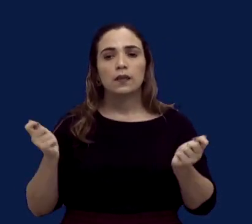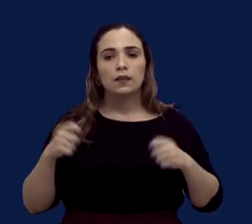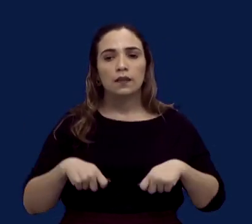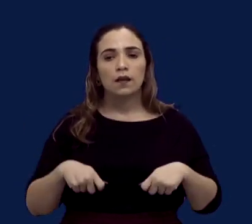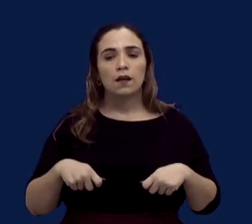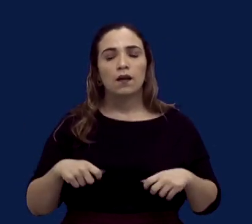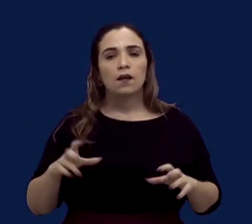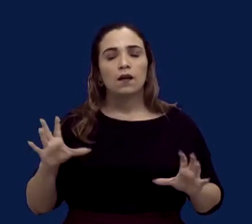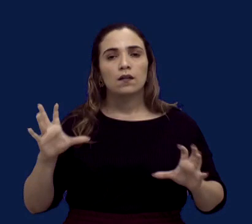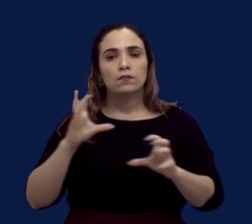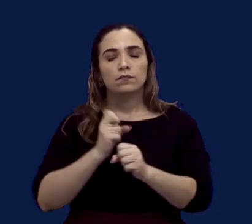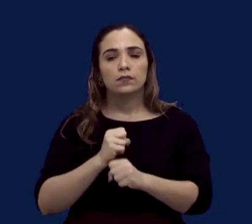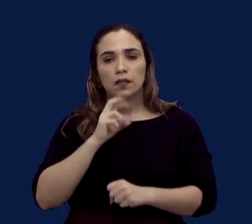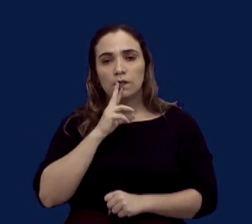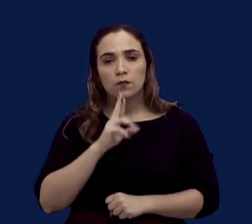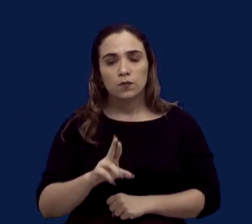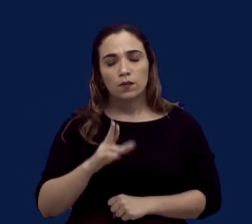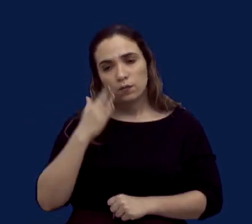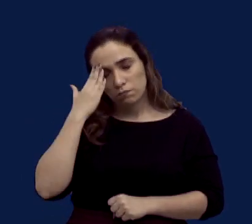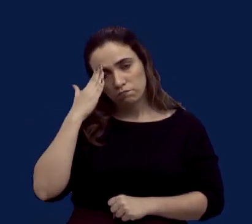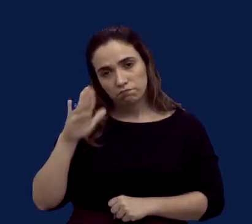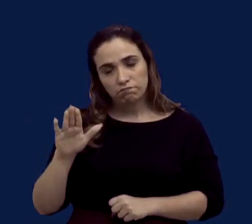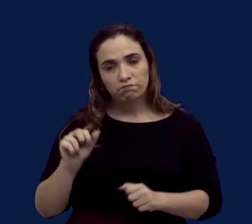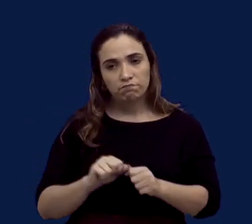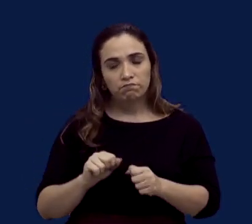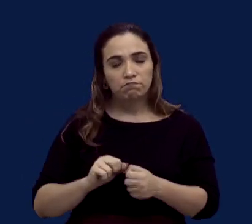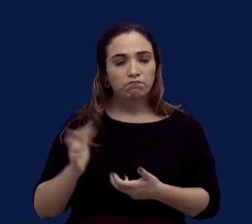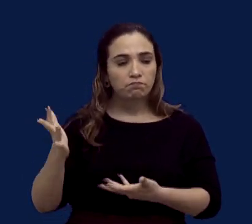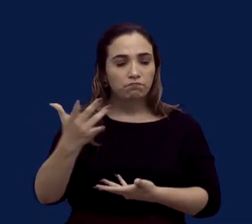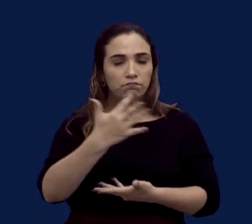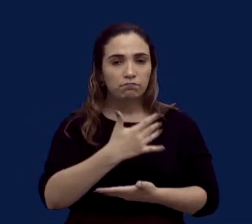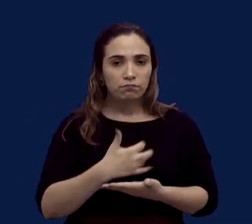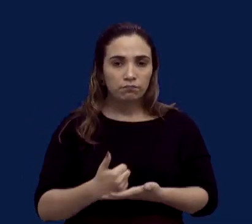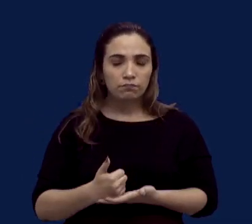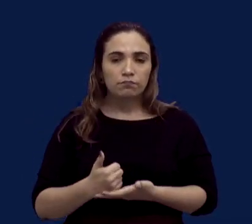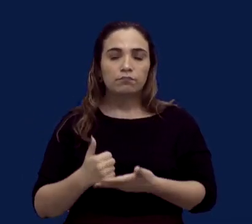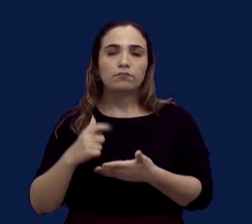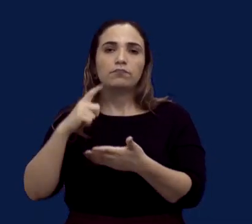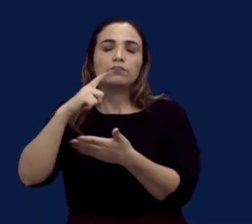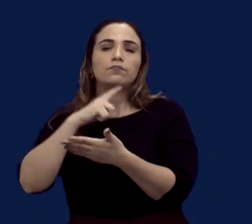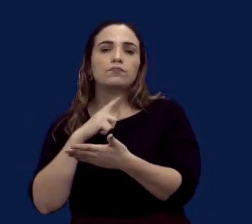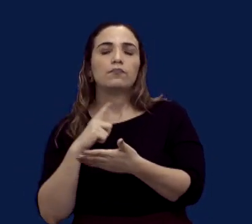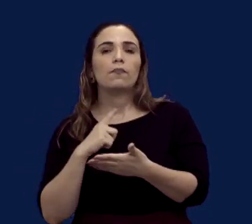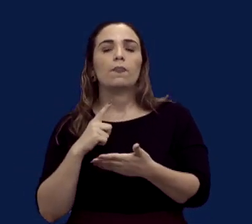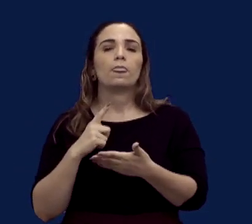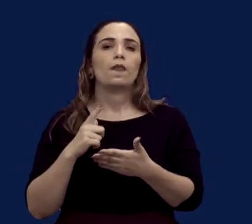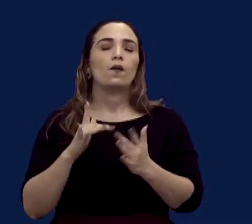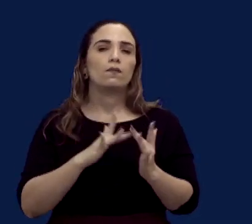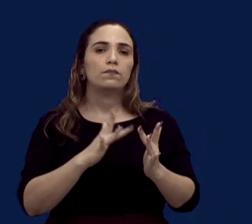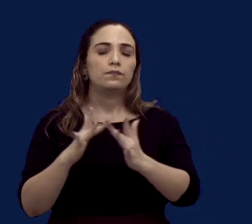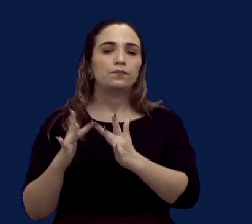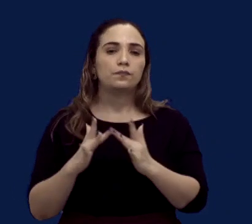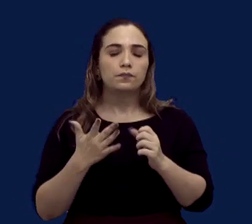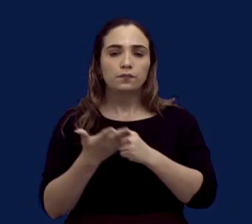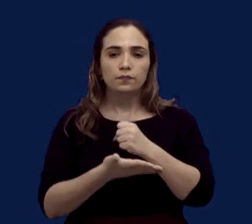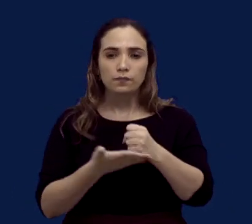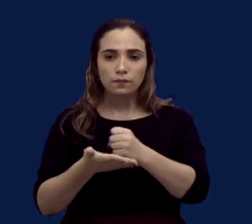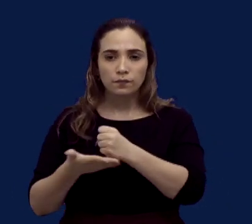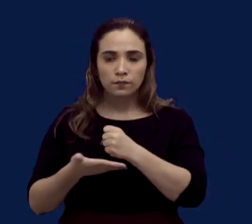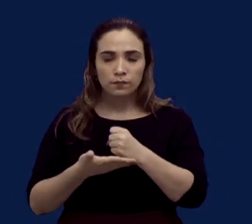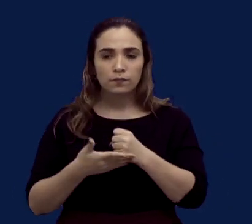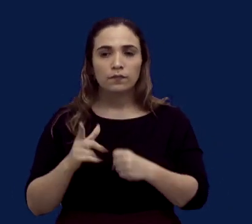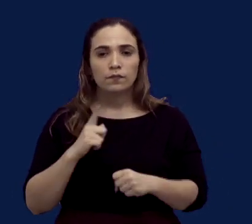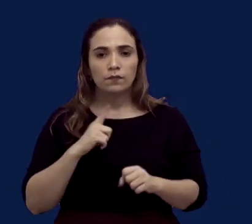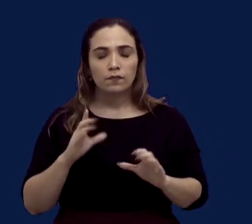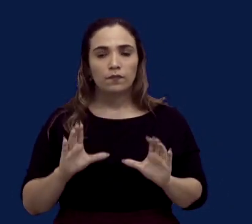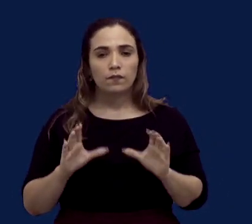gestão por resultados no seu fazer, no processo legislativo, né, na lida com as bases? Já houveram aqui 2 comentários